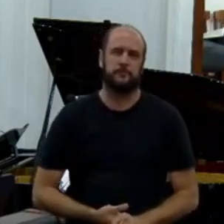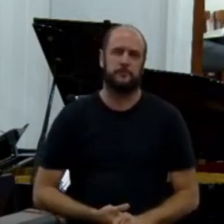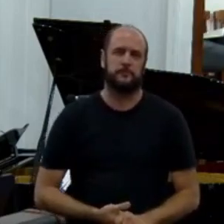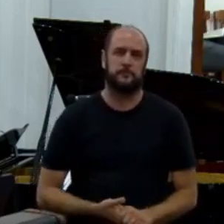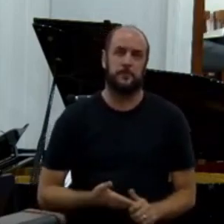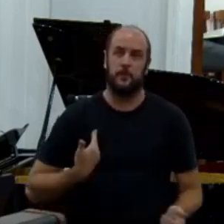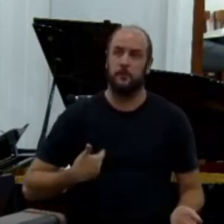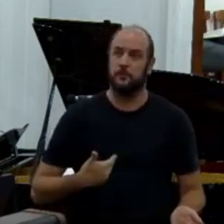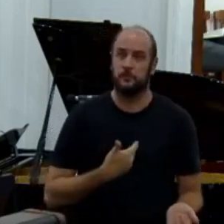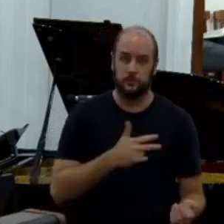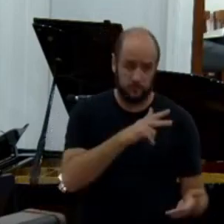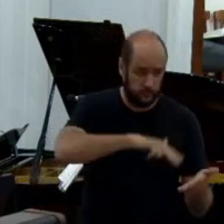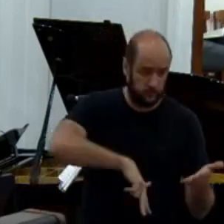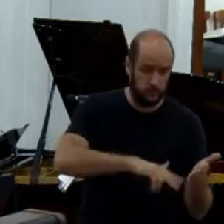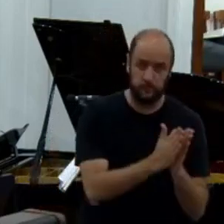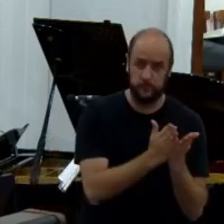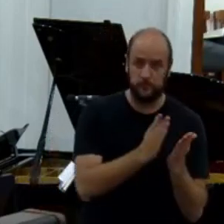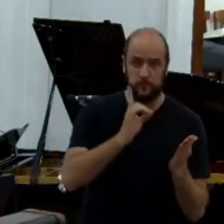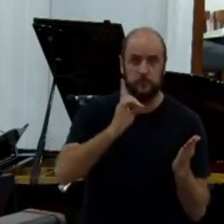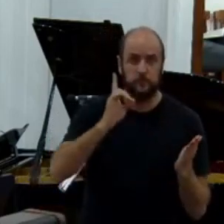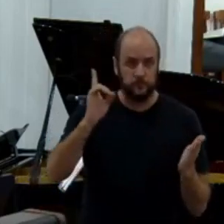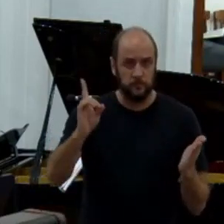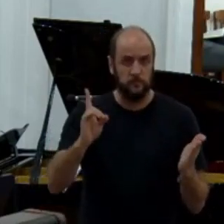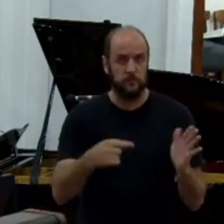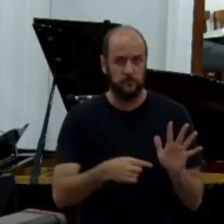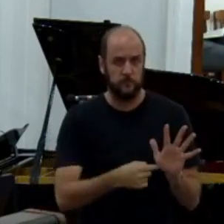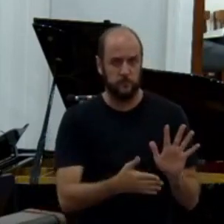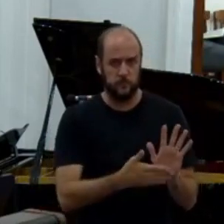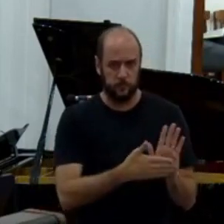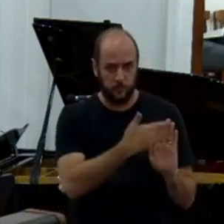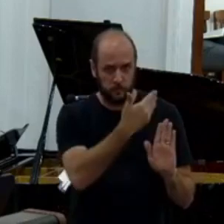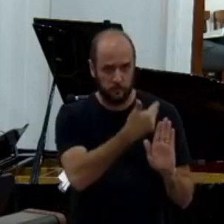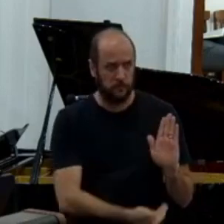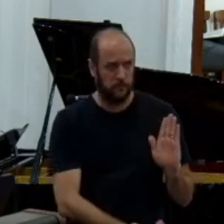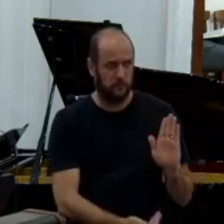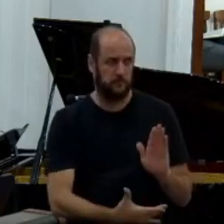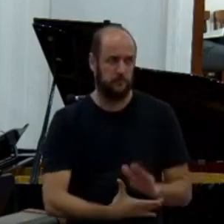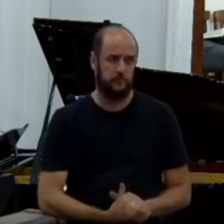Estamos diante de um texto que temos exposto,